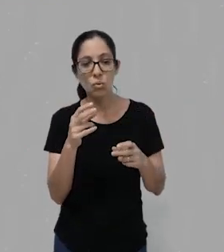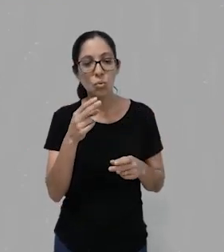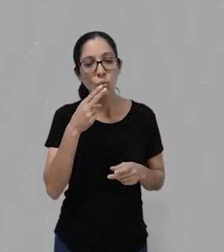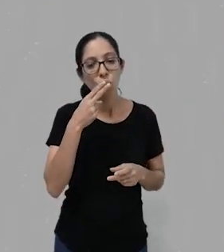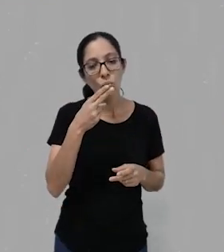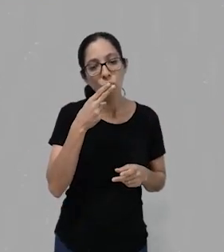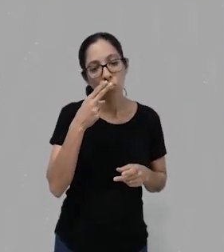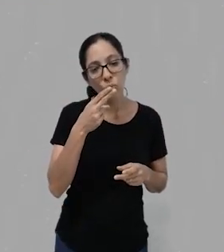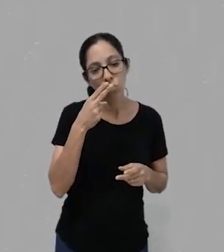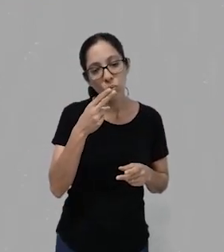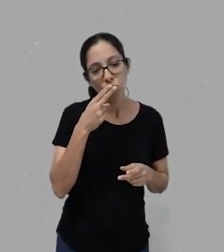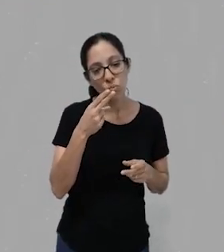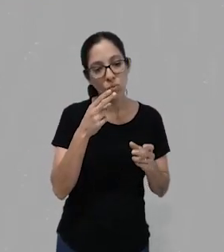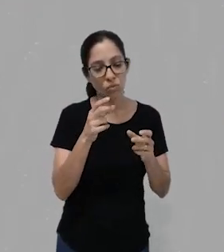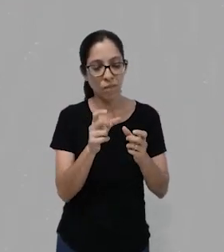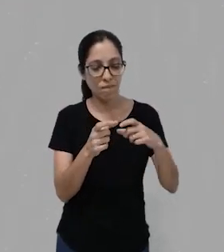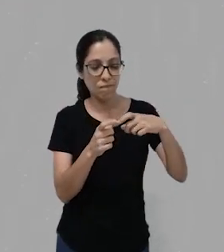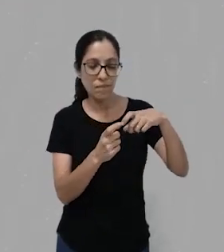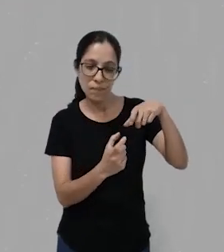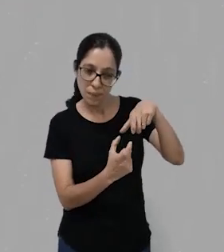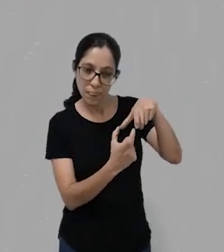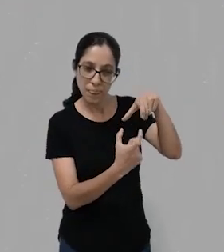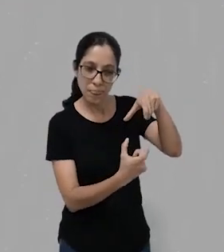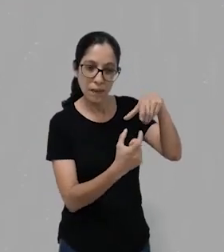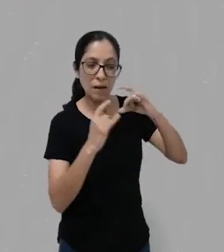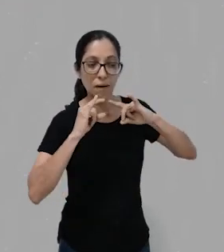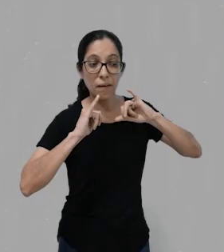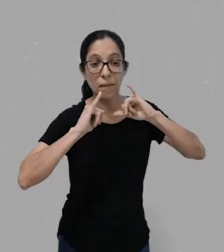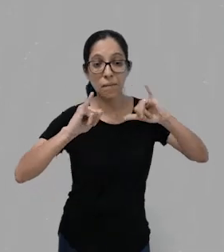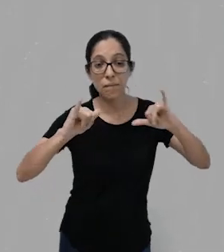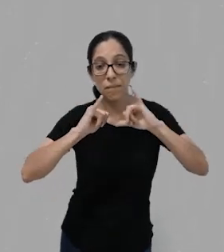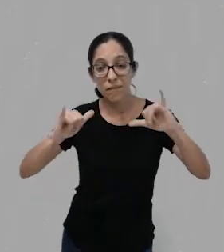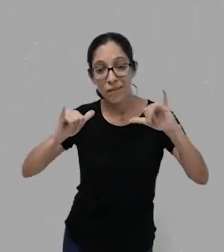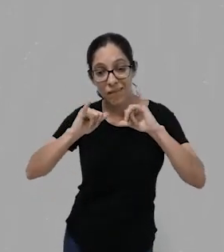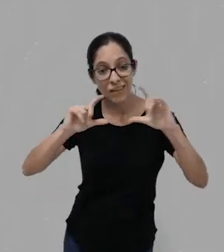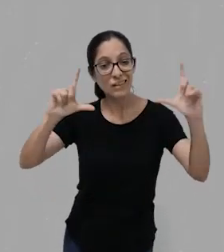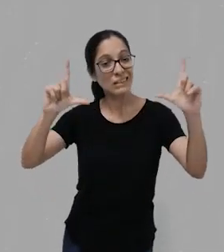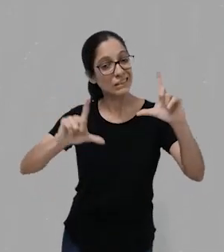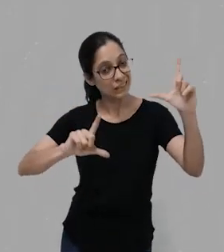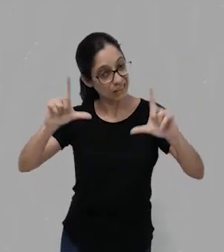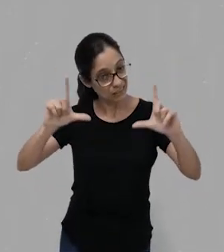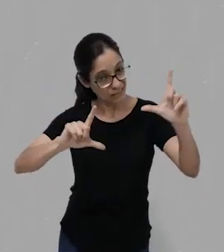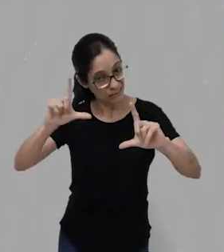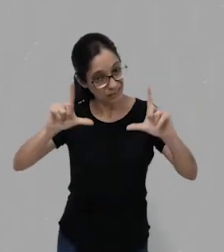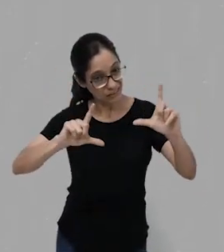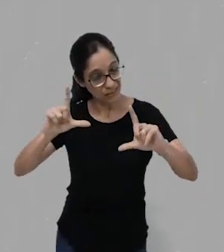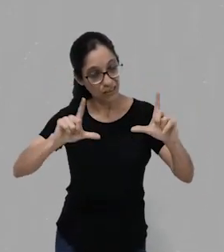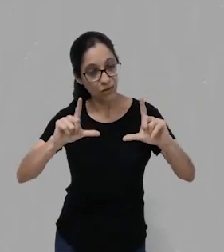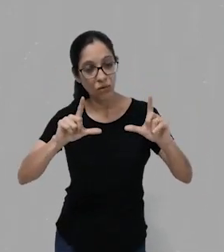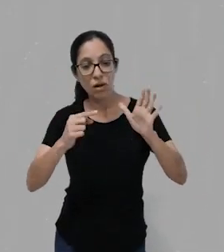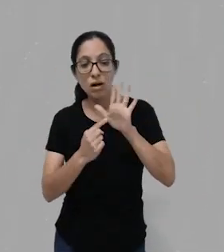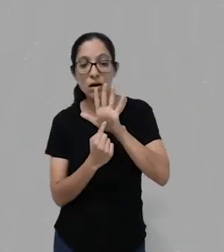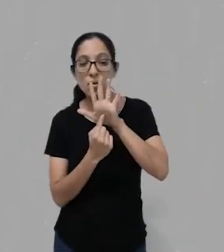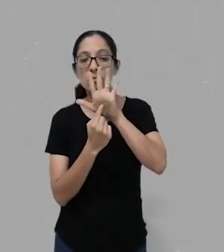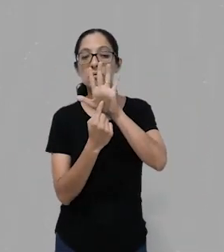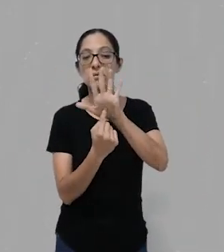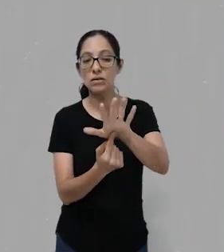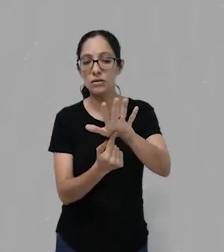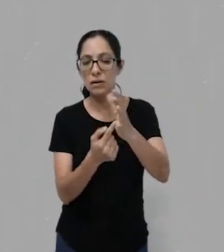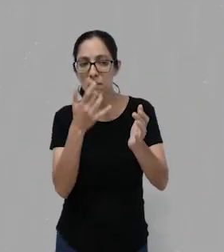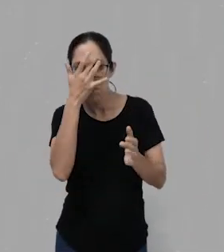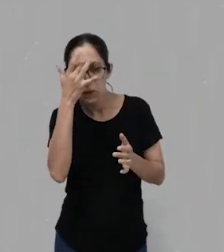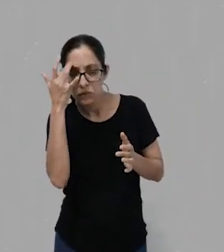cigarros exibiam o quê? Eram feitas propagandas televisivas. Na carteira do cigarro tinham